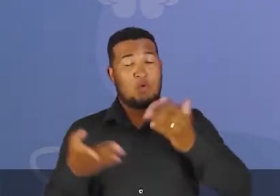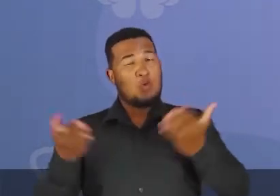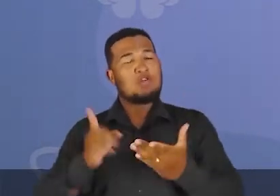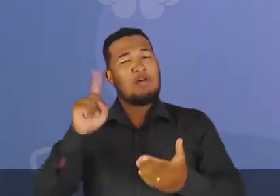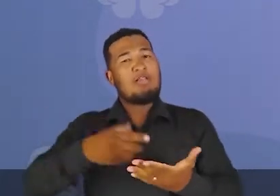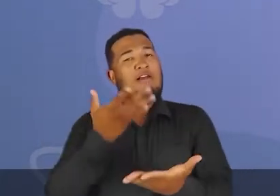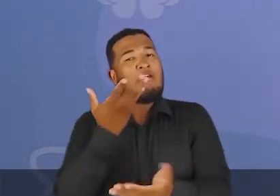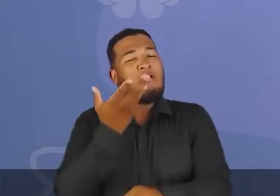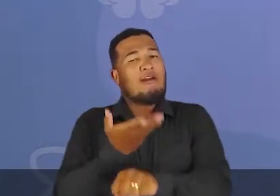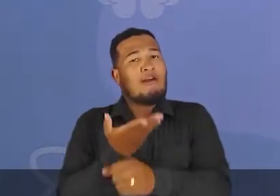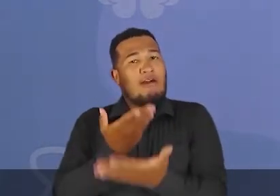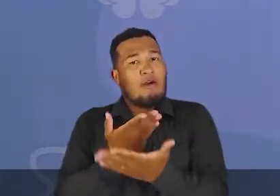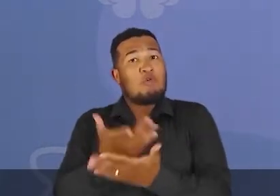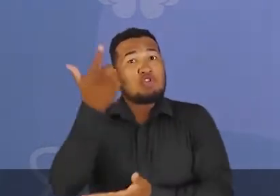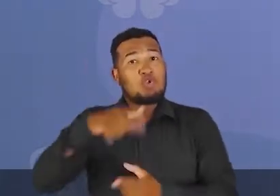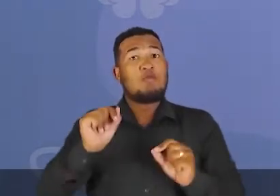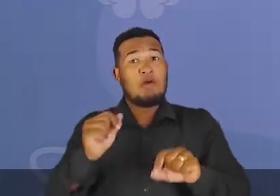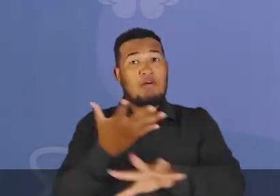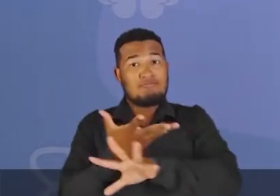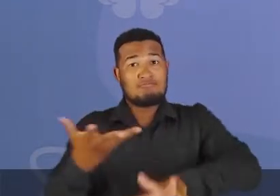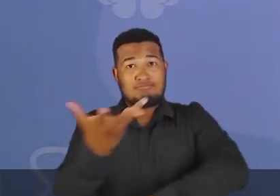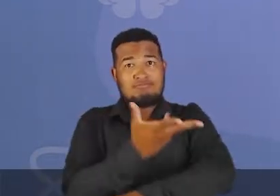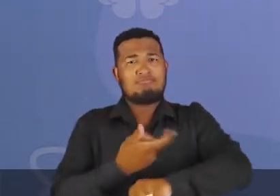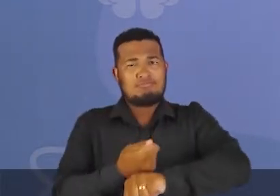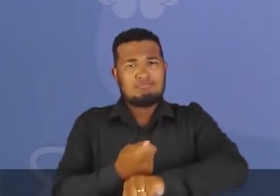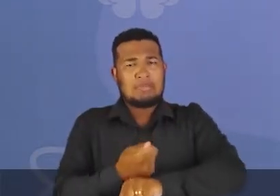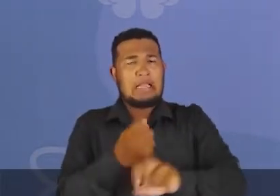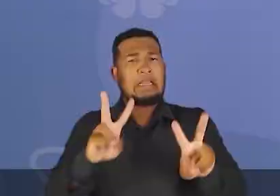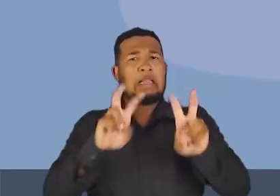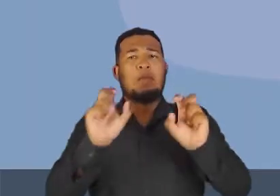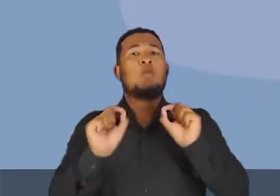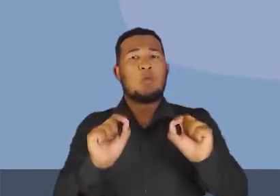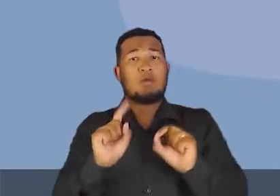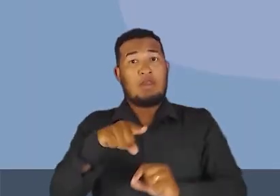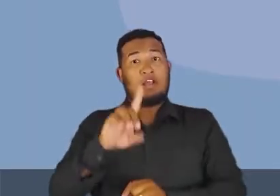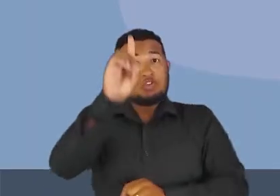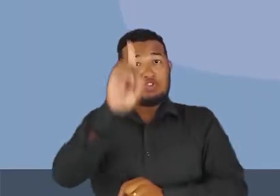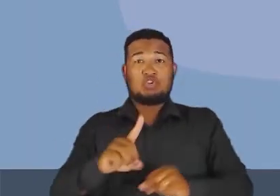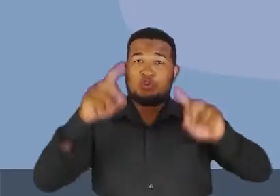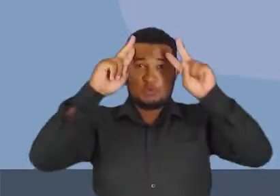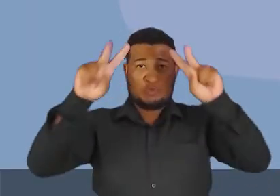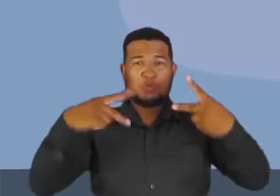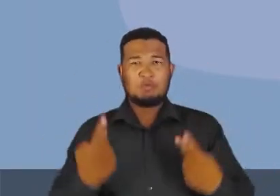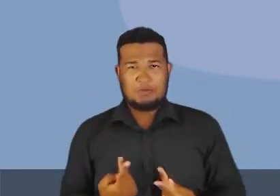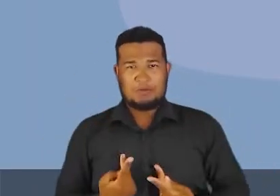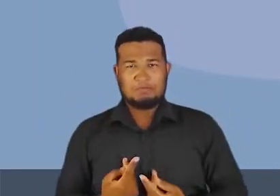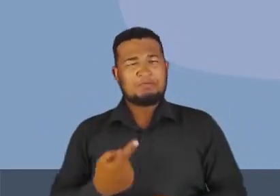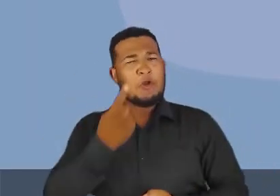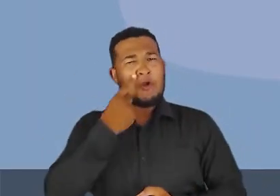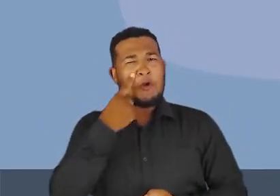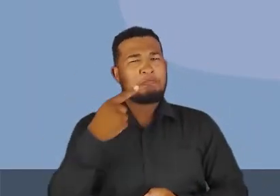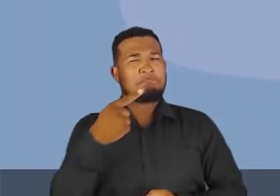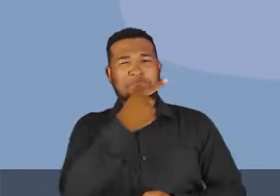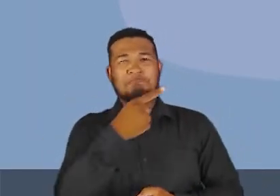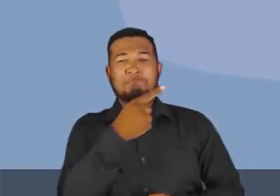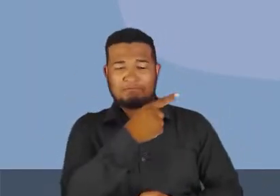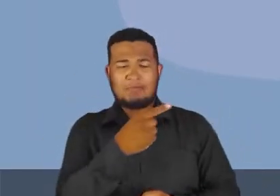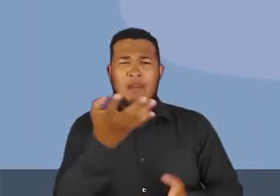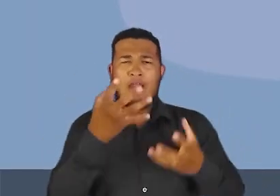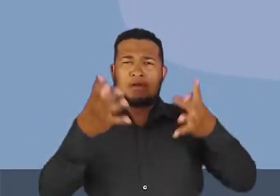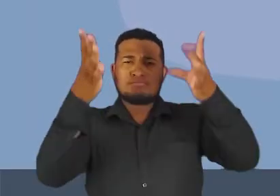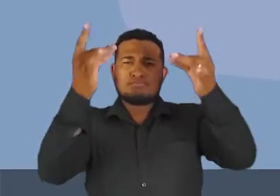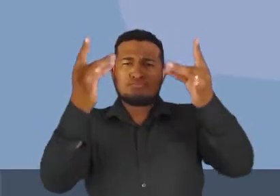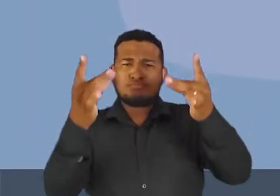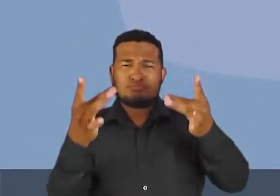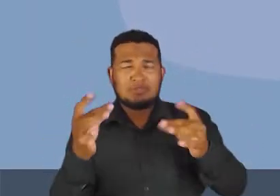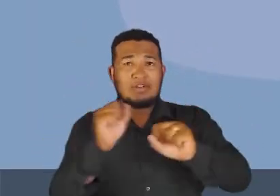de um tema integrador muito importante, que são os direitos humanos. Então dá uma olhada aí na tela. A gente quer deixar desde